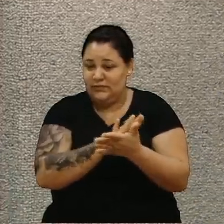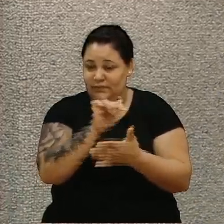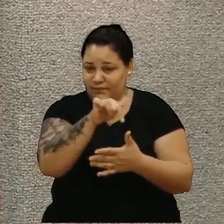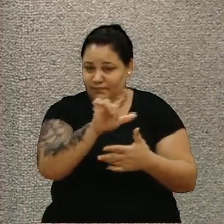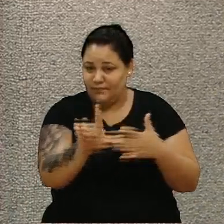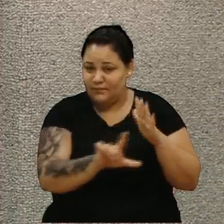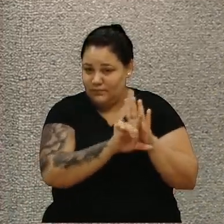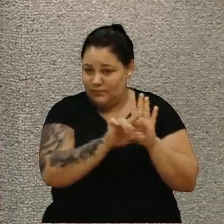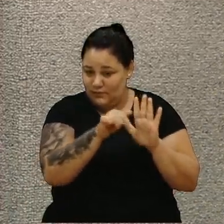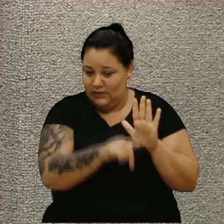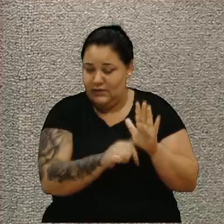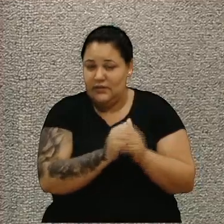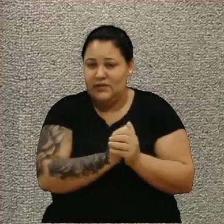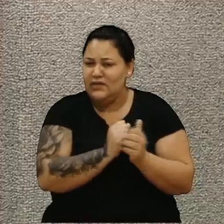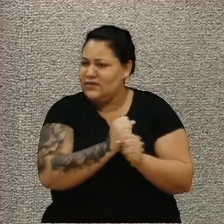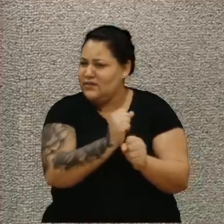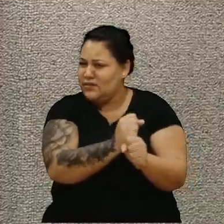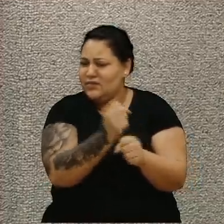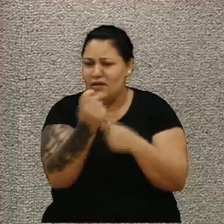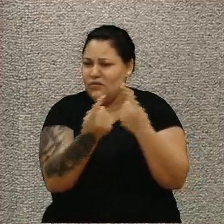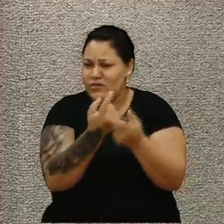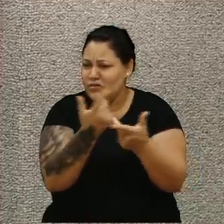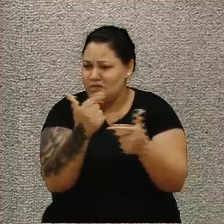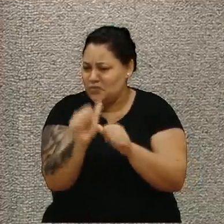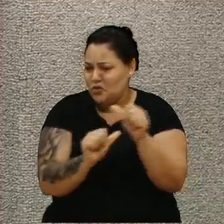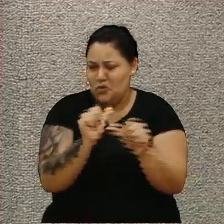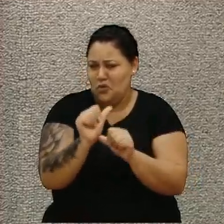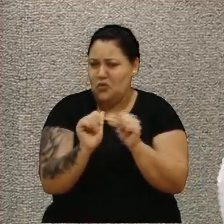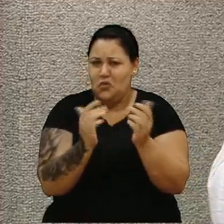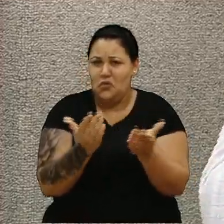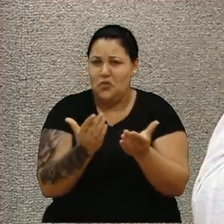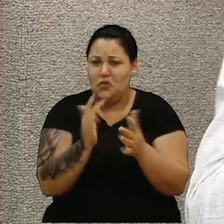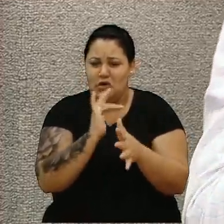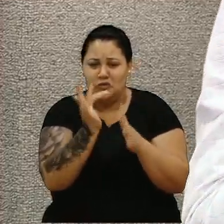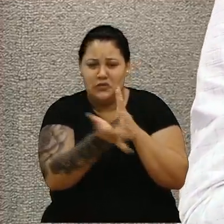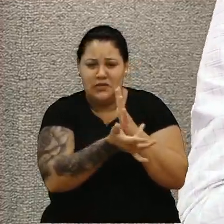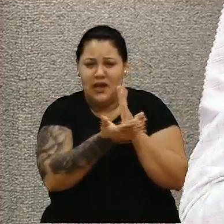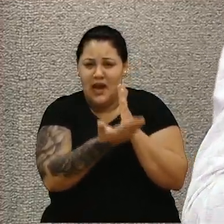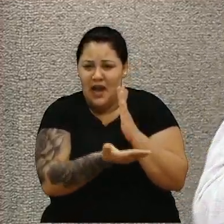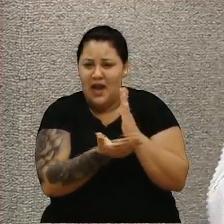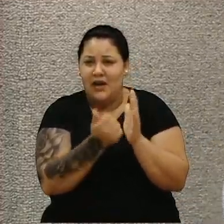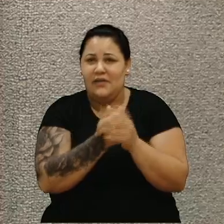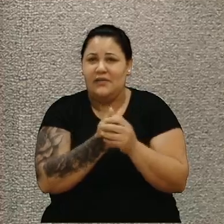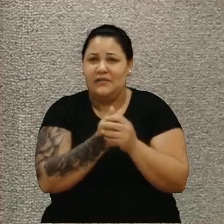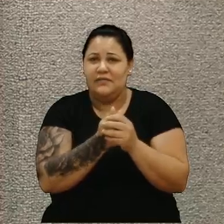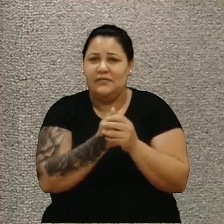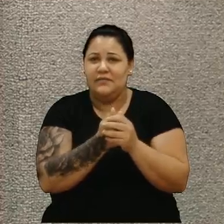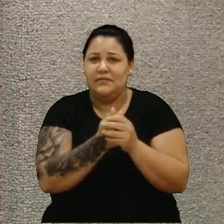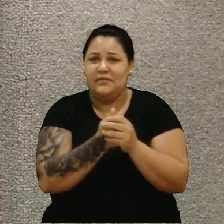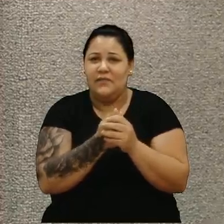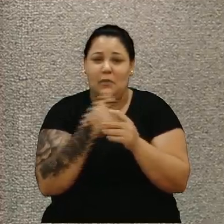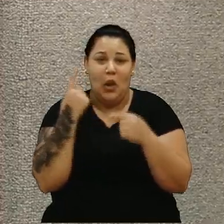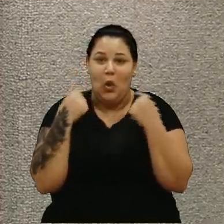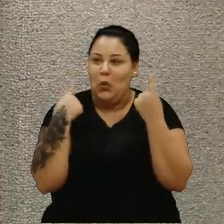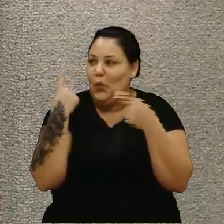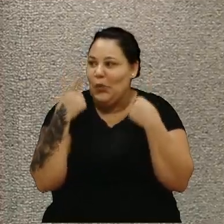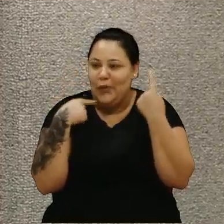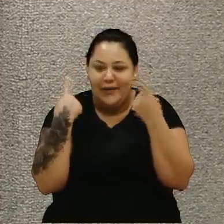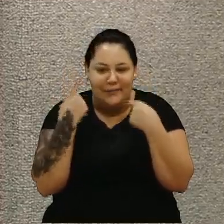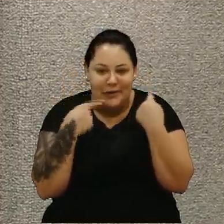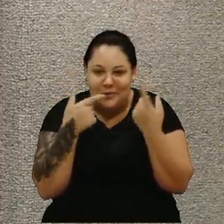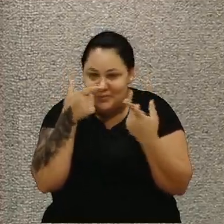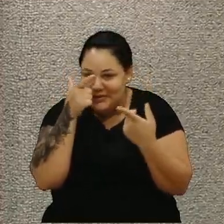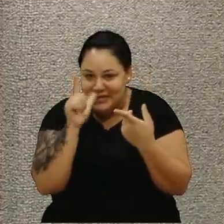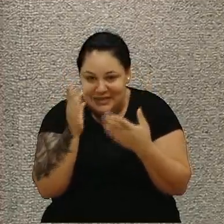Legislativo. Nesses anos as coisas mudam, né? Esse esquema de rede social, vereador Cristiano, é uma loucura, né? Para a gente dominar isso,